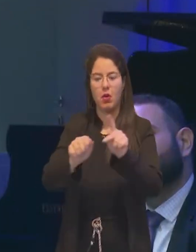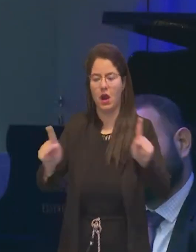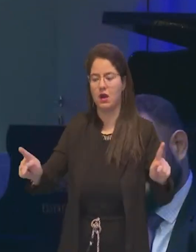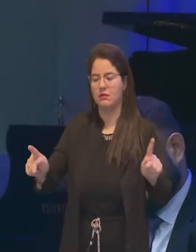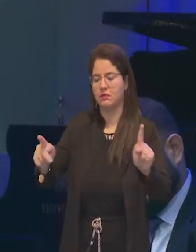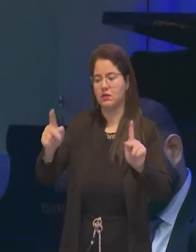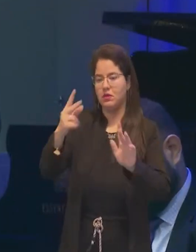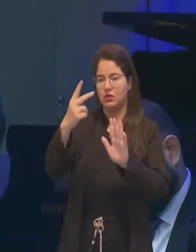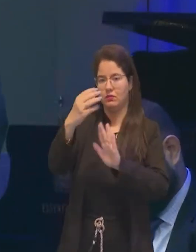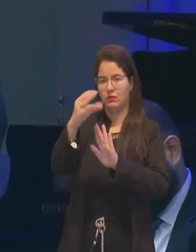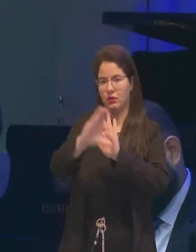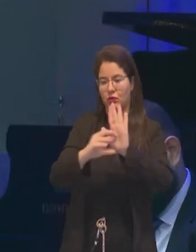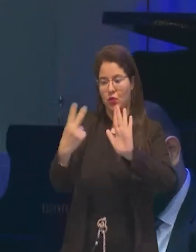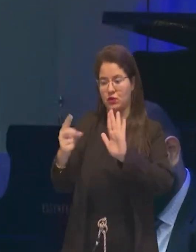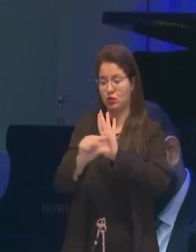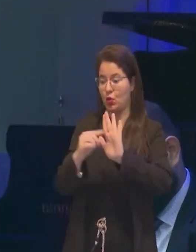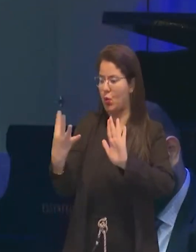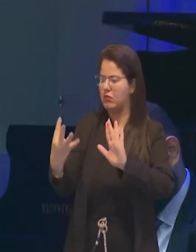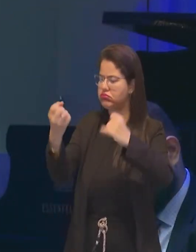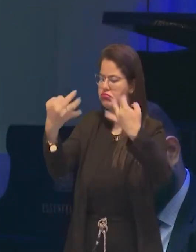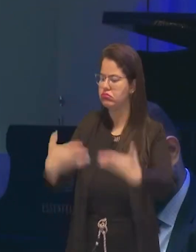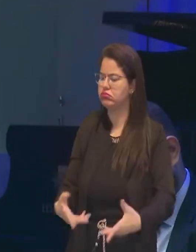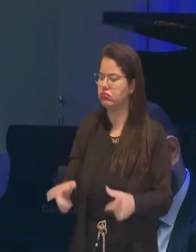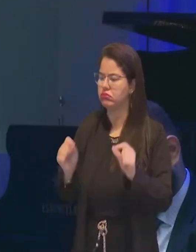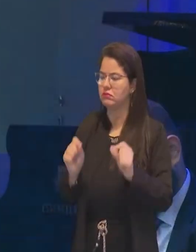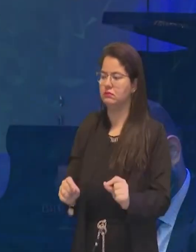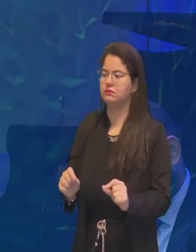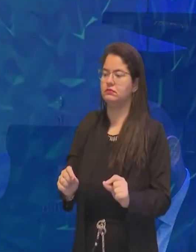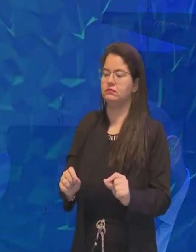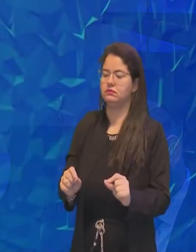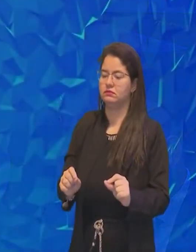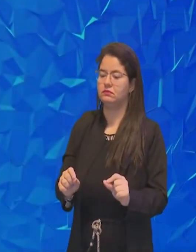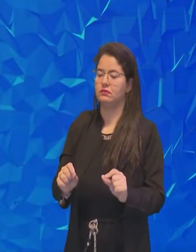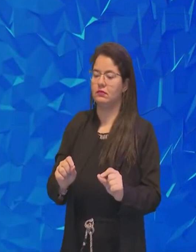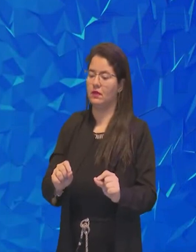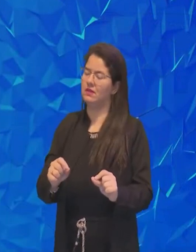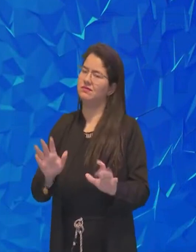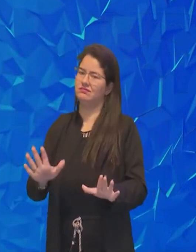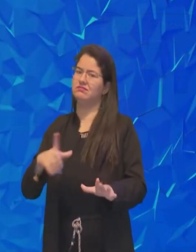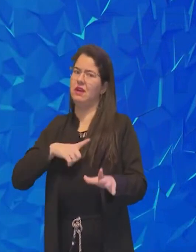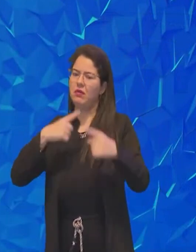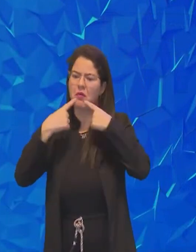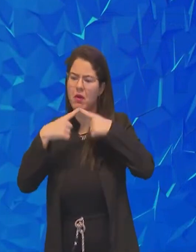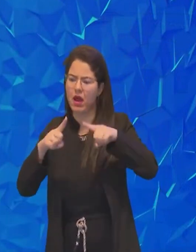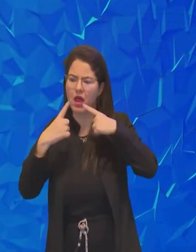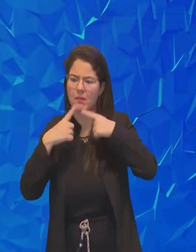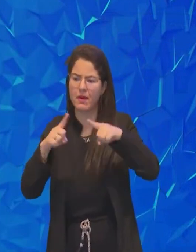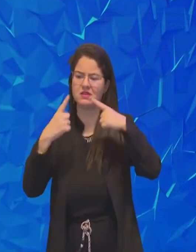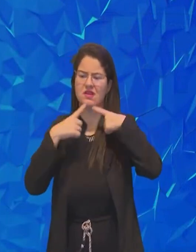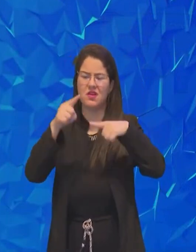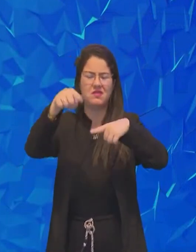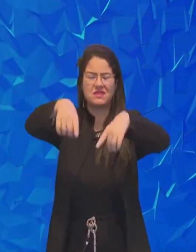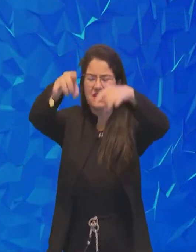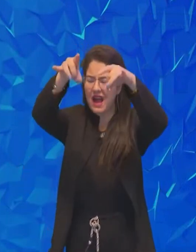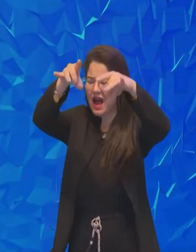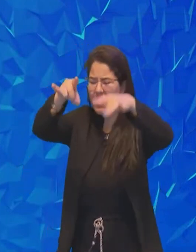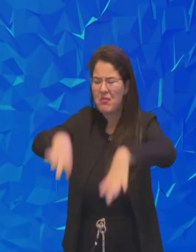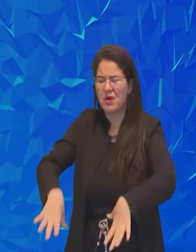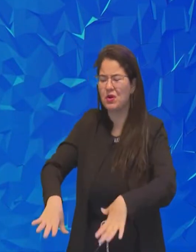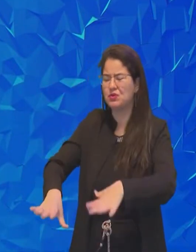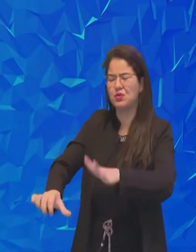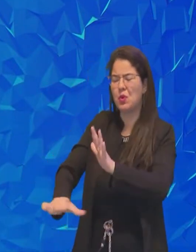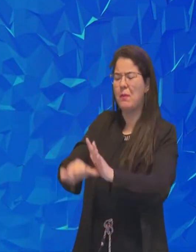2:4, diz assim: contudo, tenho contra você uma queixa. Você abandonou o amor que